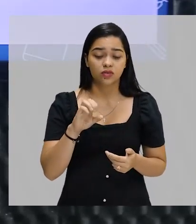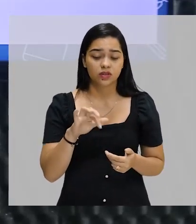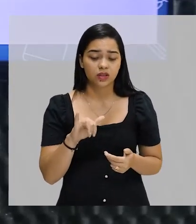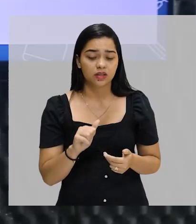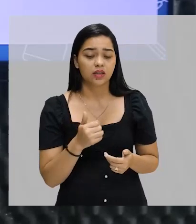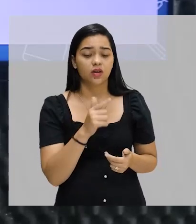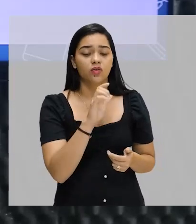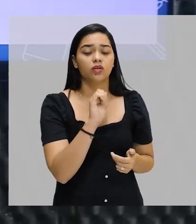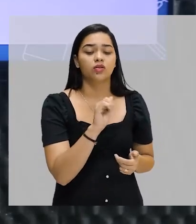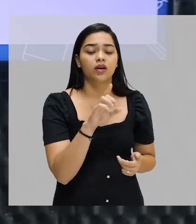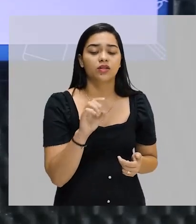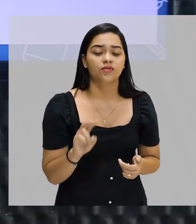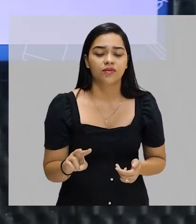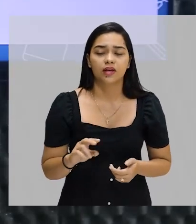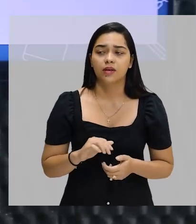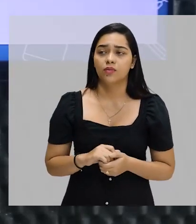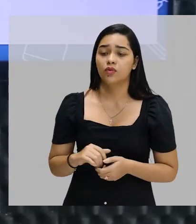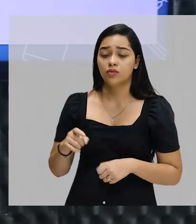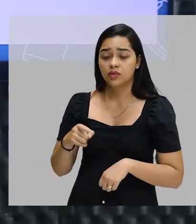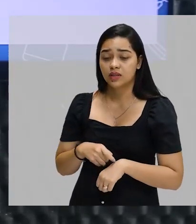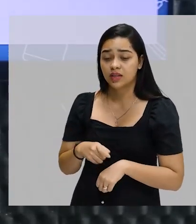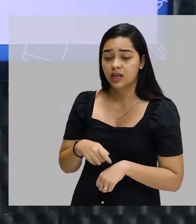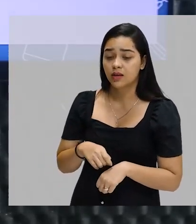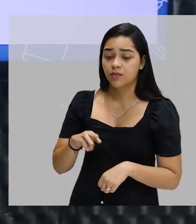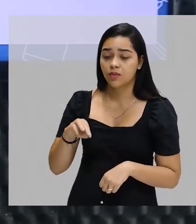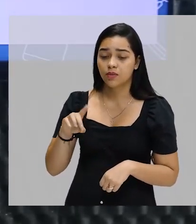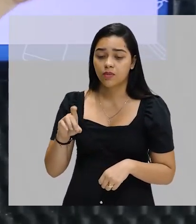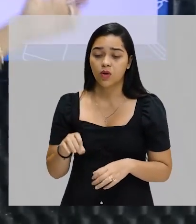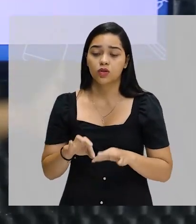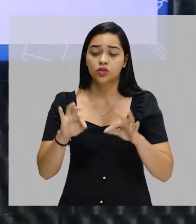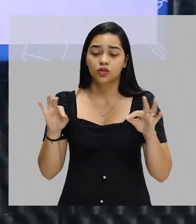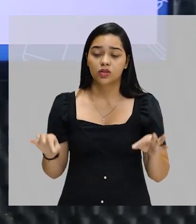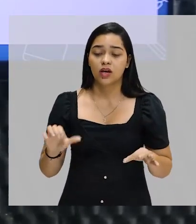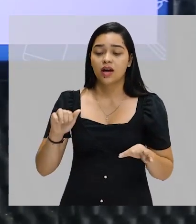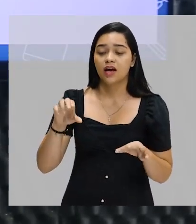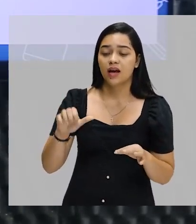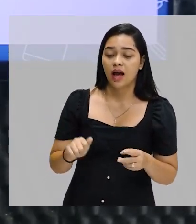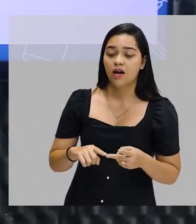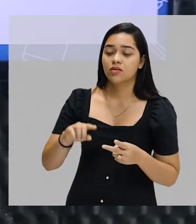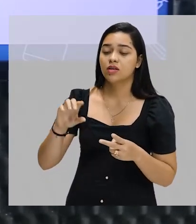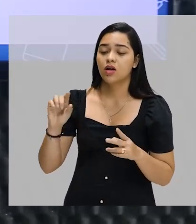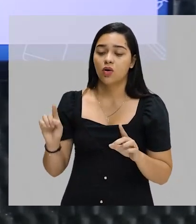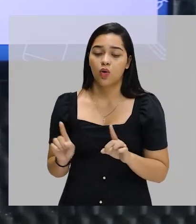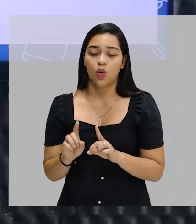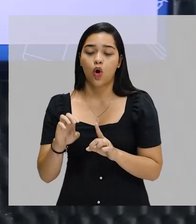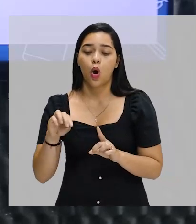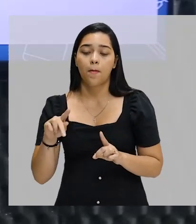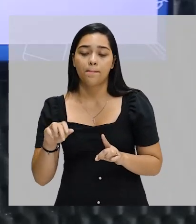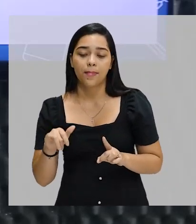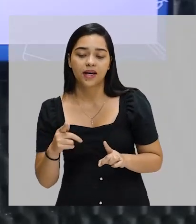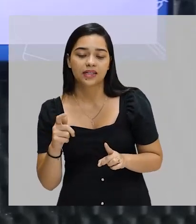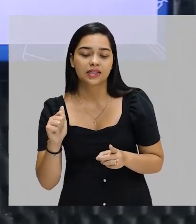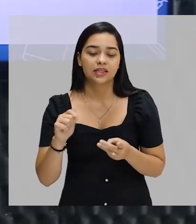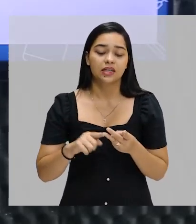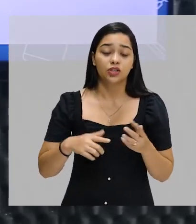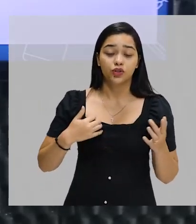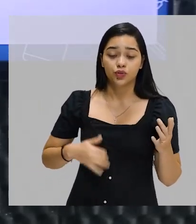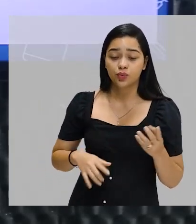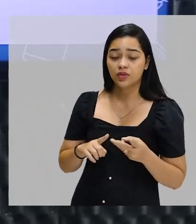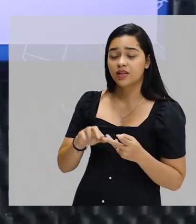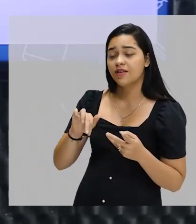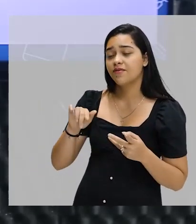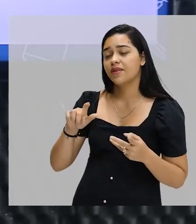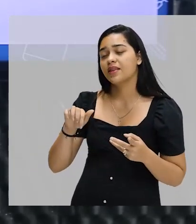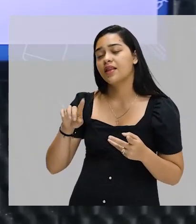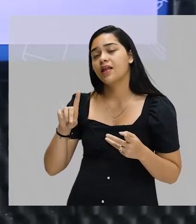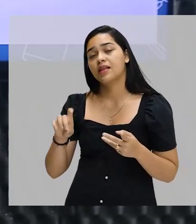é o caso dos advérbios. Tempo, modo, distância, causa, companhia, instrumento e finalidade.